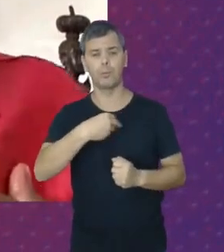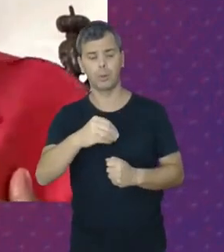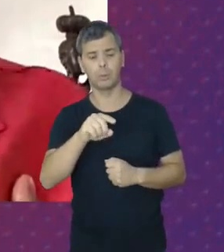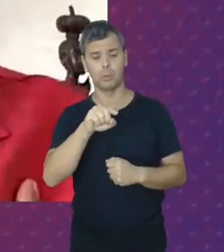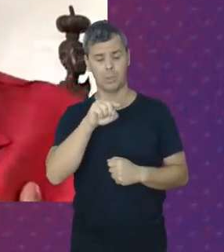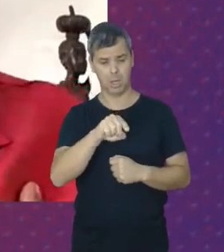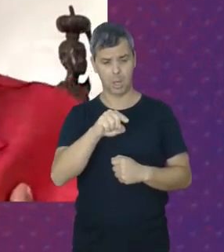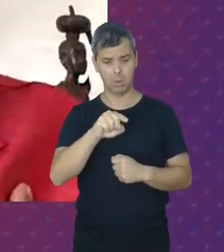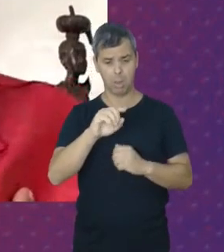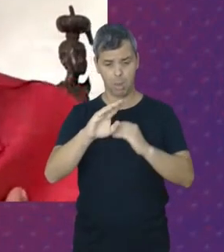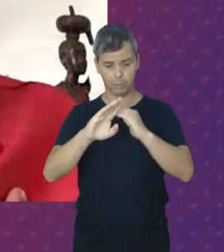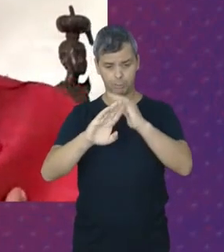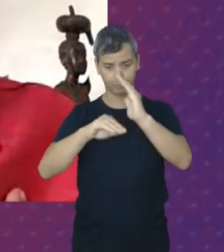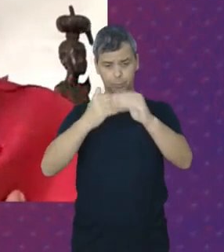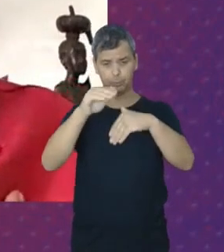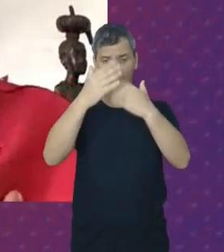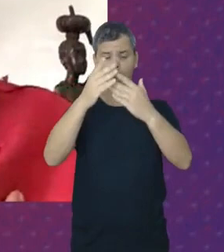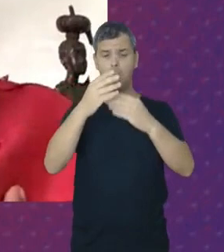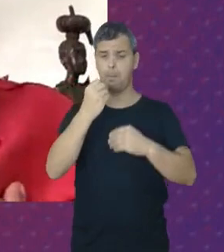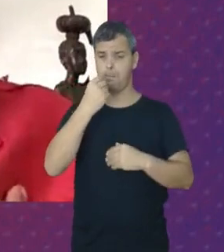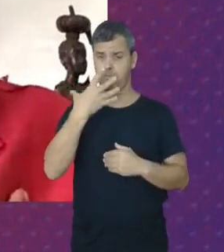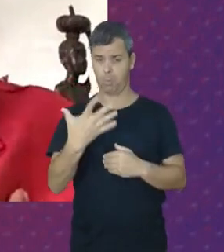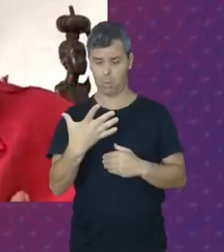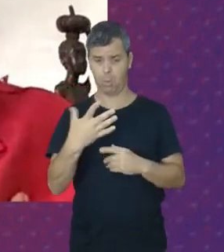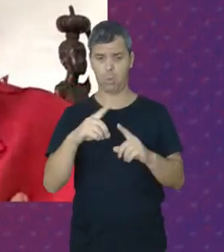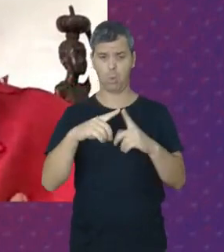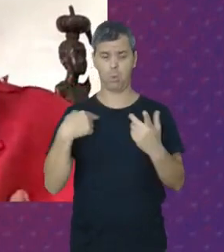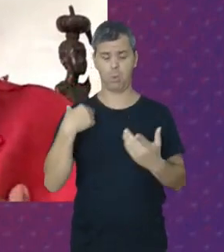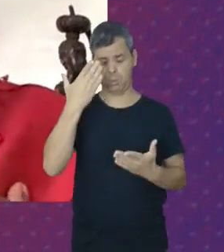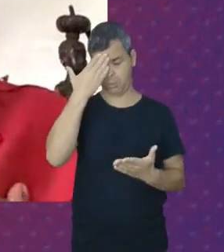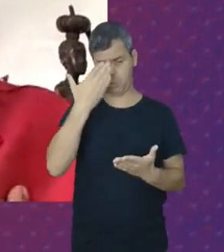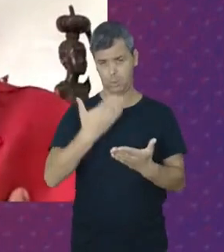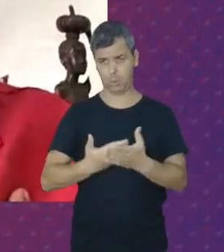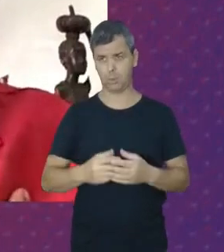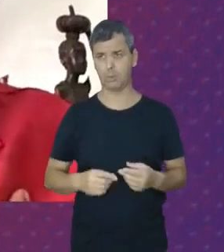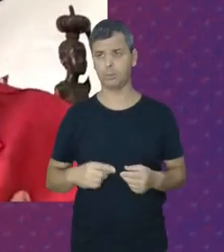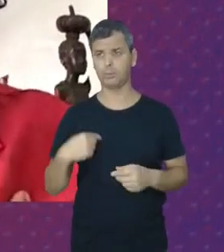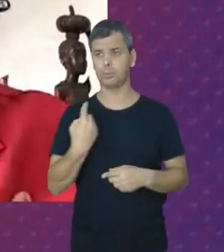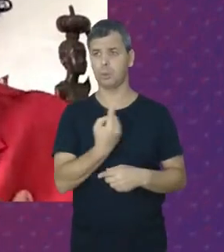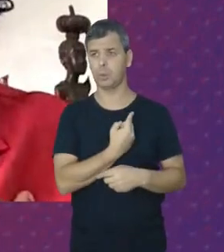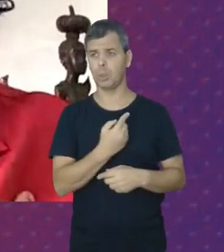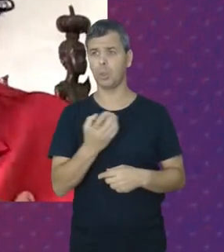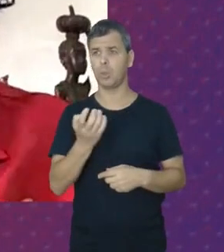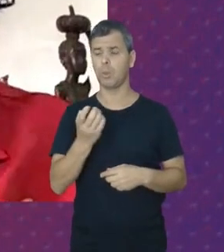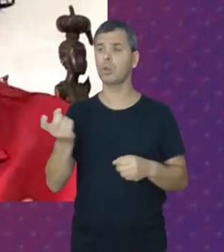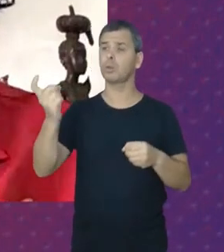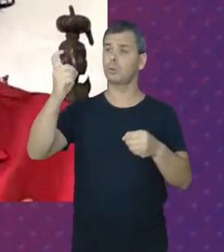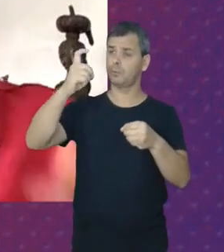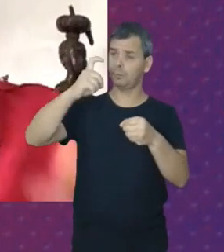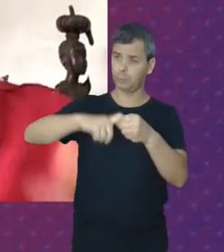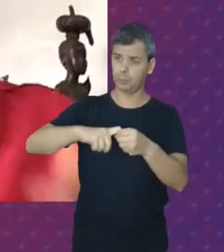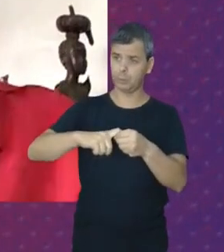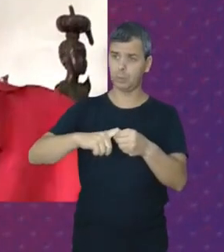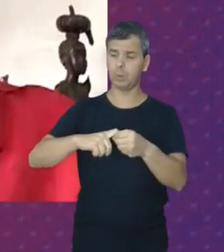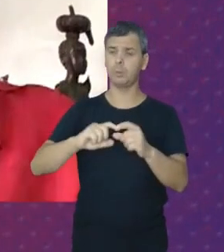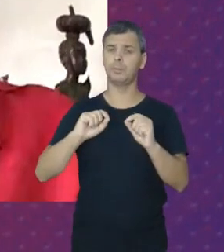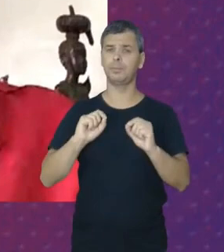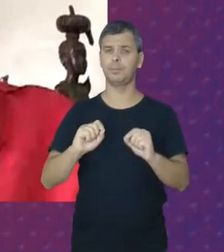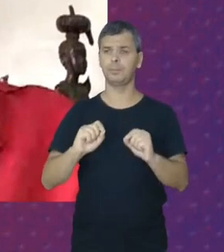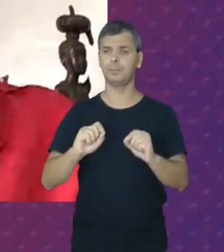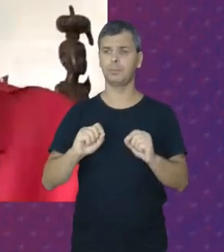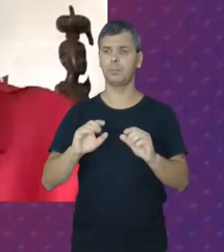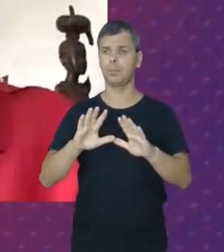É um saldo Altamente positivo Eu acredito E que nós Queremos retomar Para que